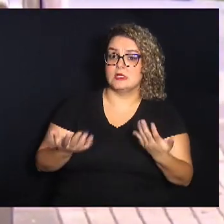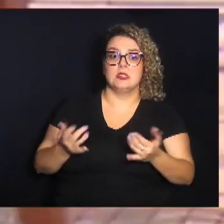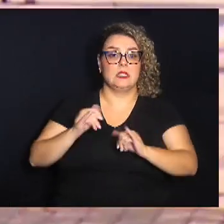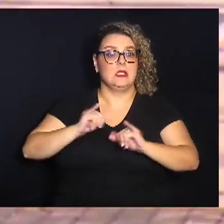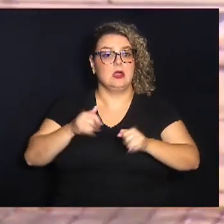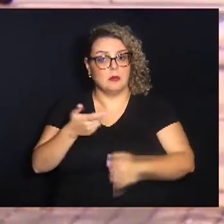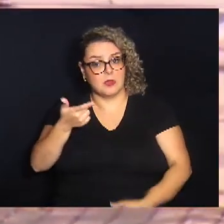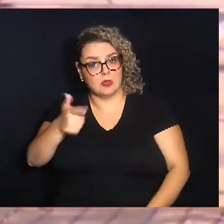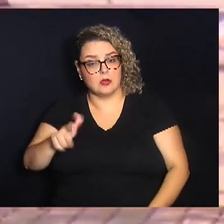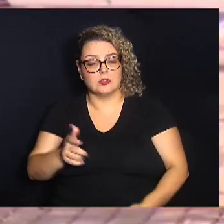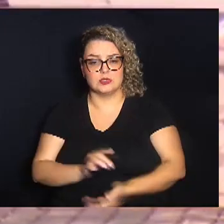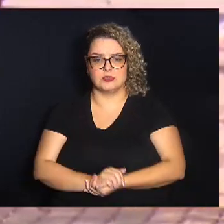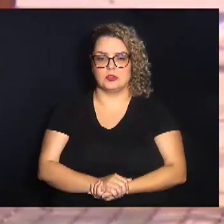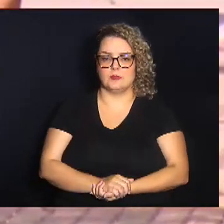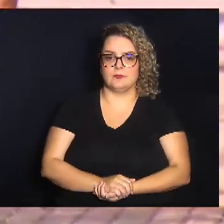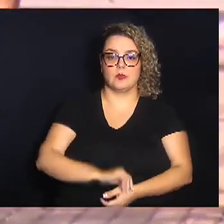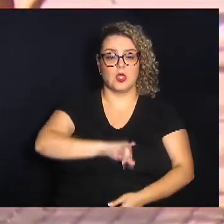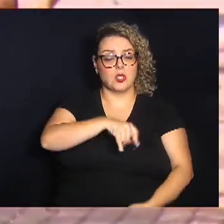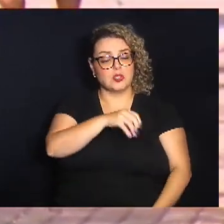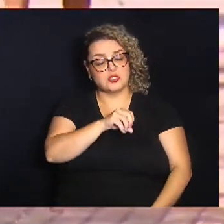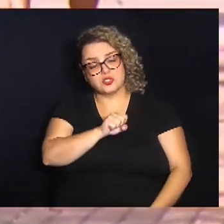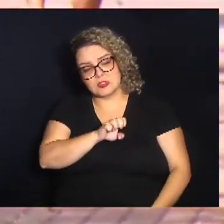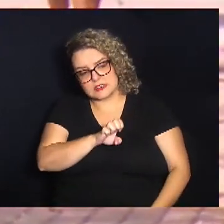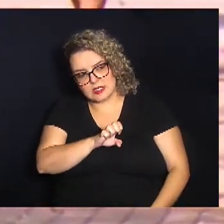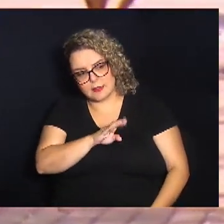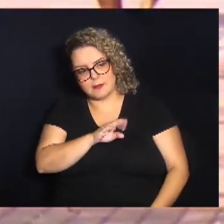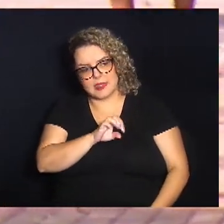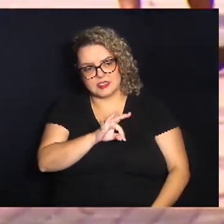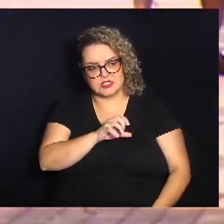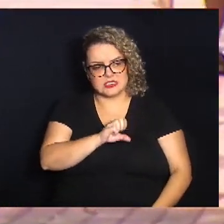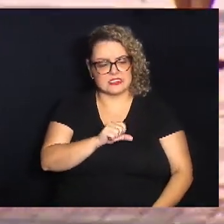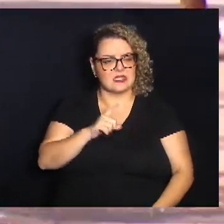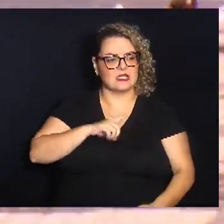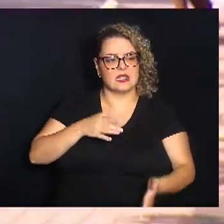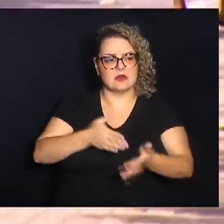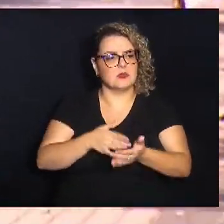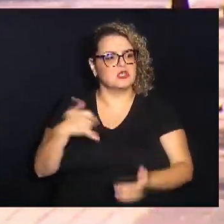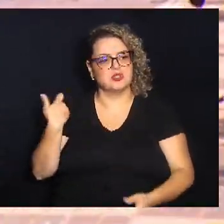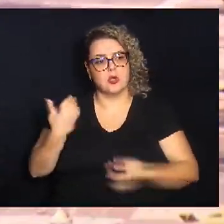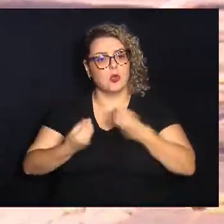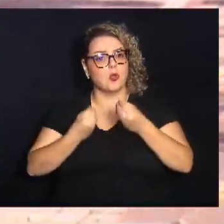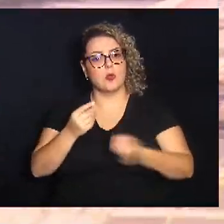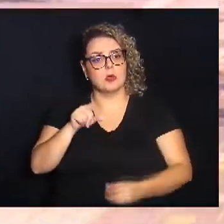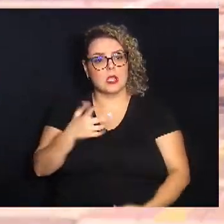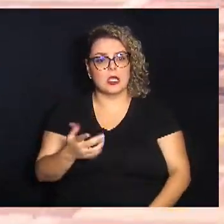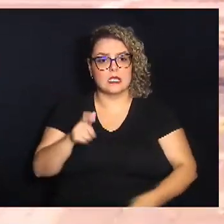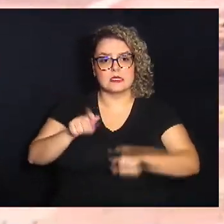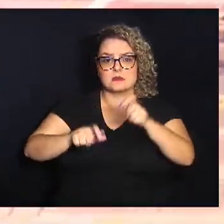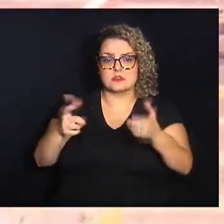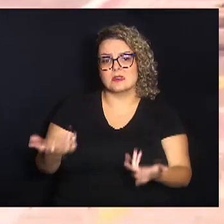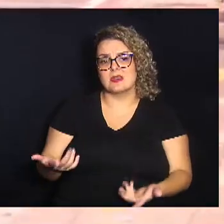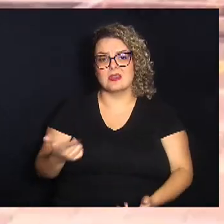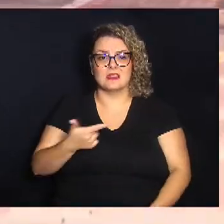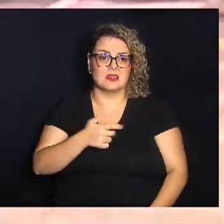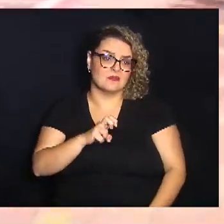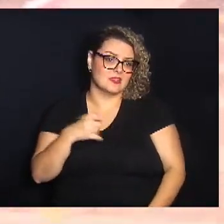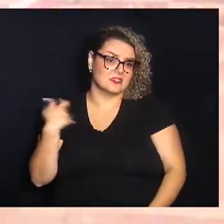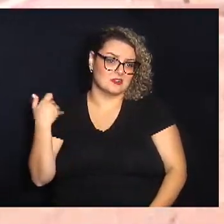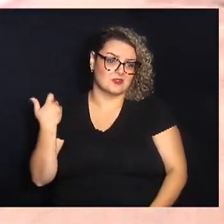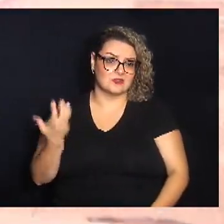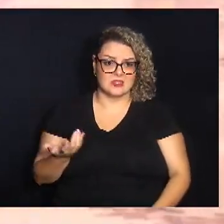estende. José Batista, tem limite de idade? Como que funciona? Porque às vezes a pessoa pode ter 25 anos,